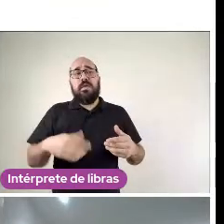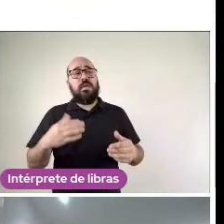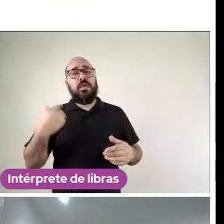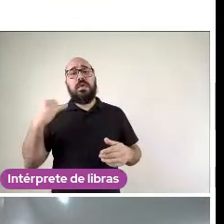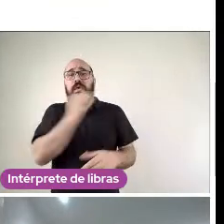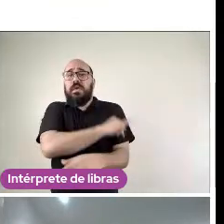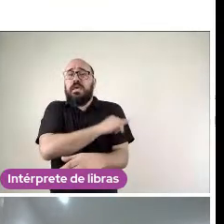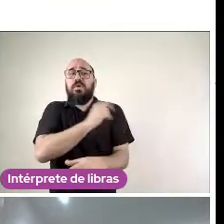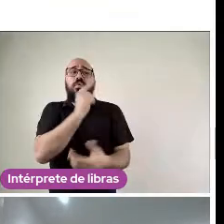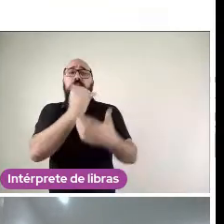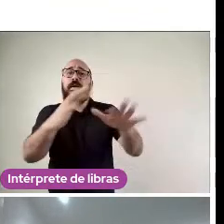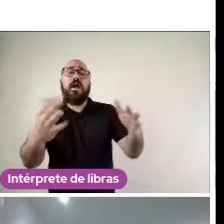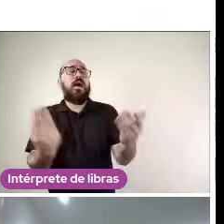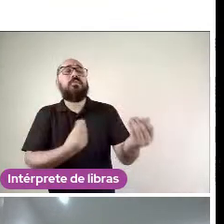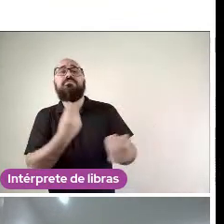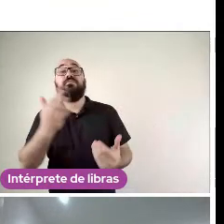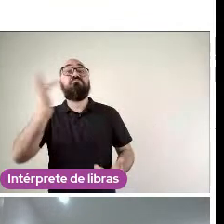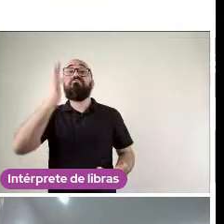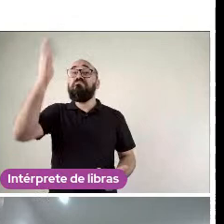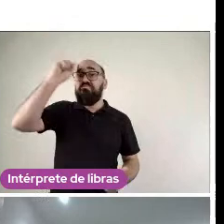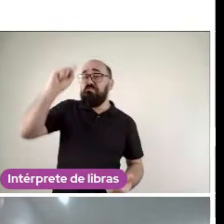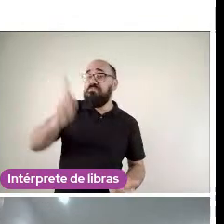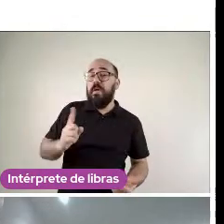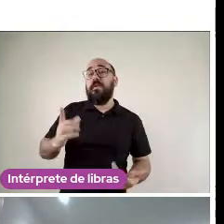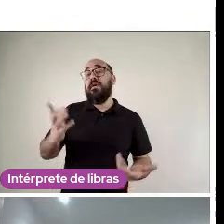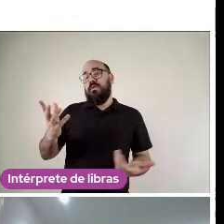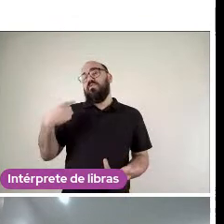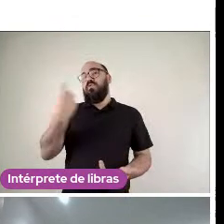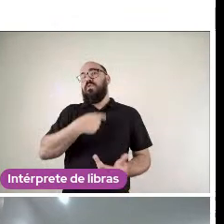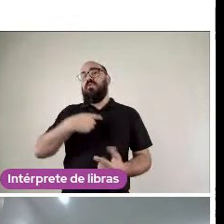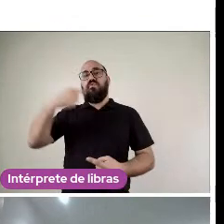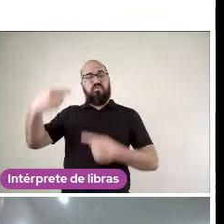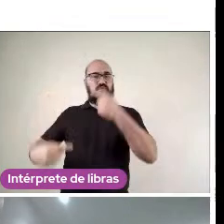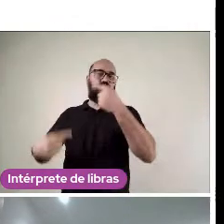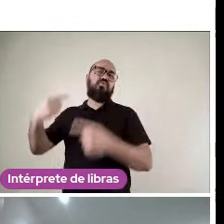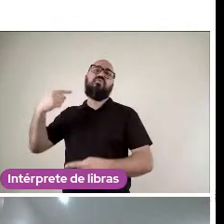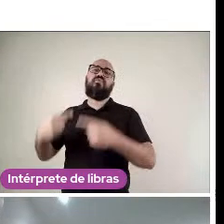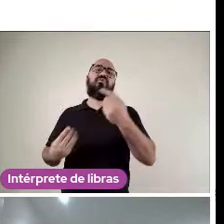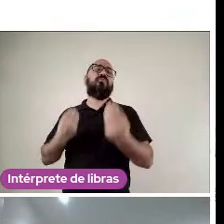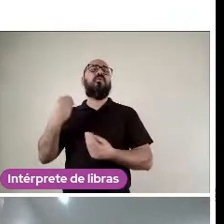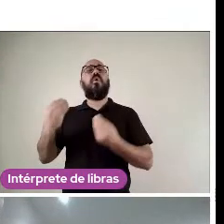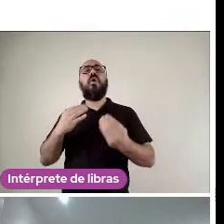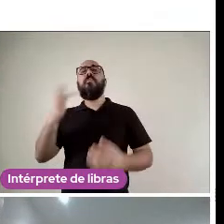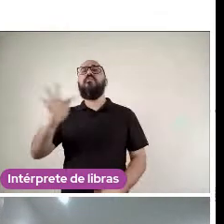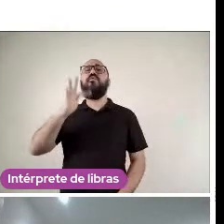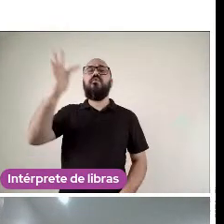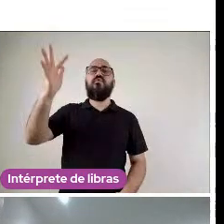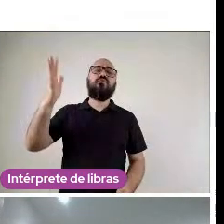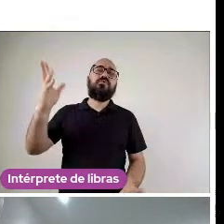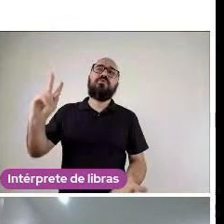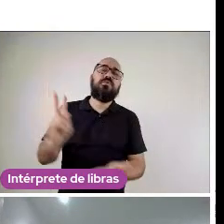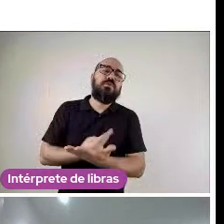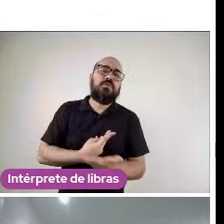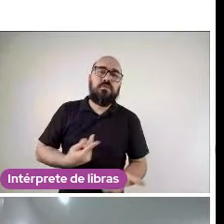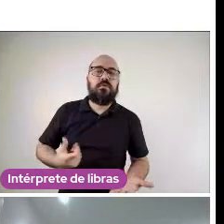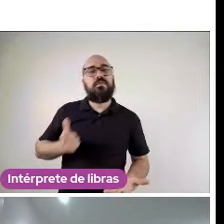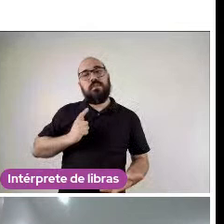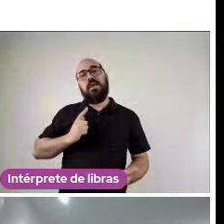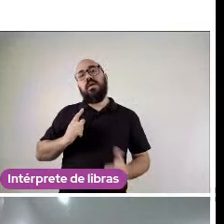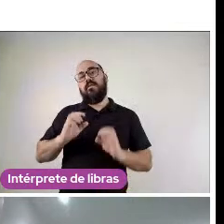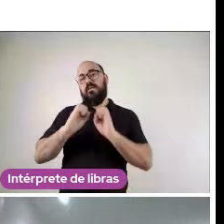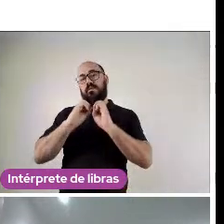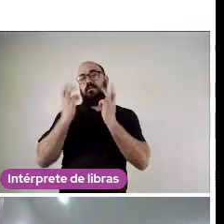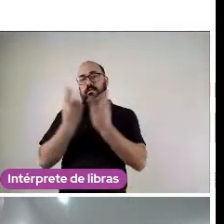que é um modelo preditivo. A professora Gleice aqui participou também desse webinar. Então, a gente teve a participação